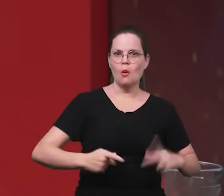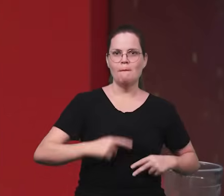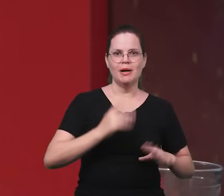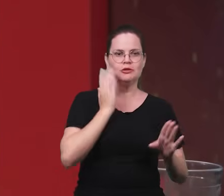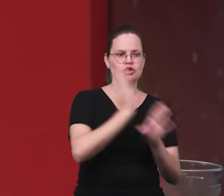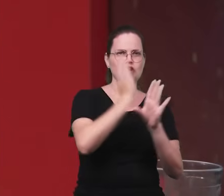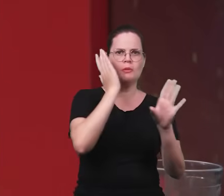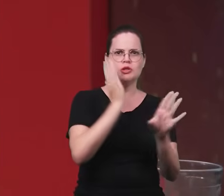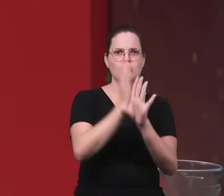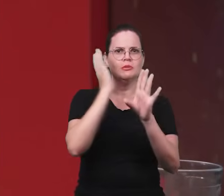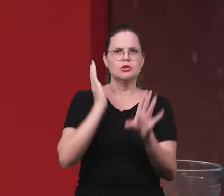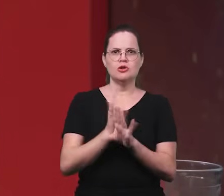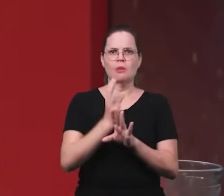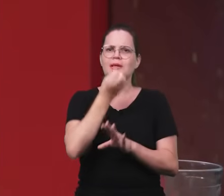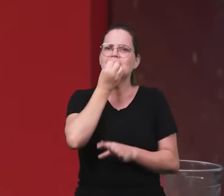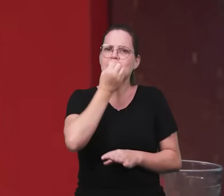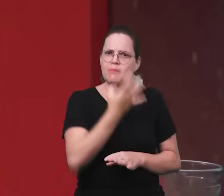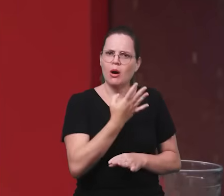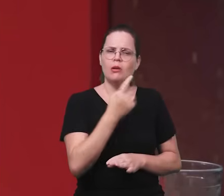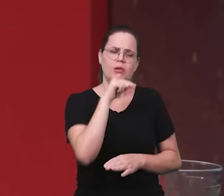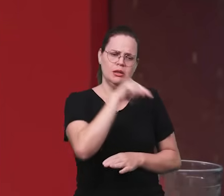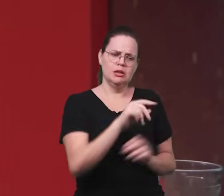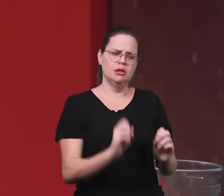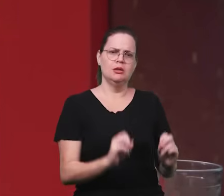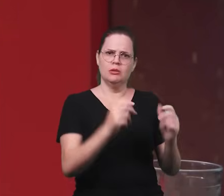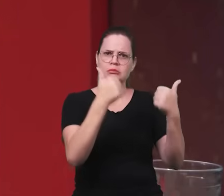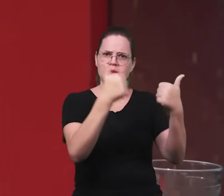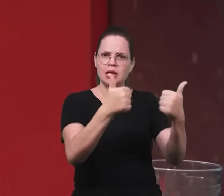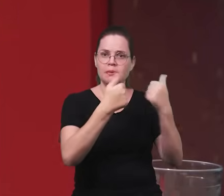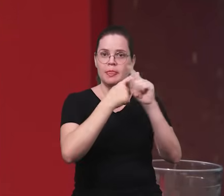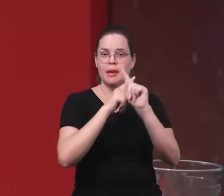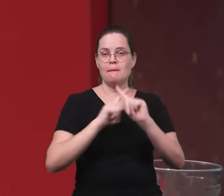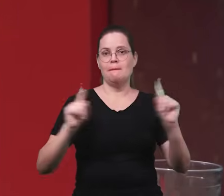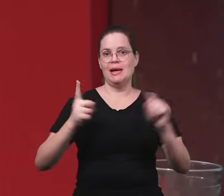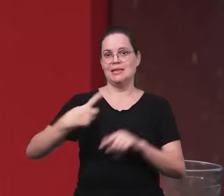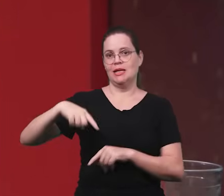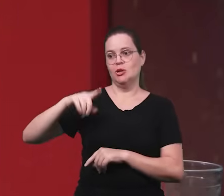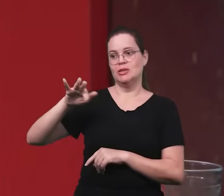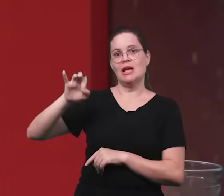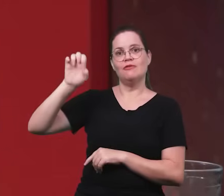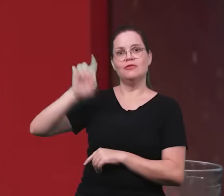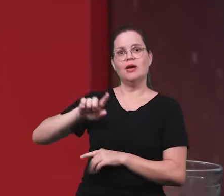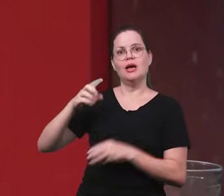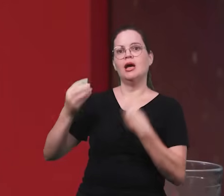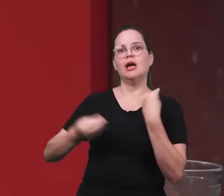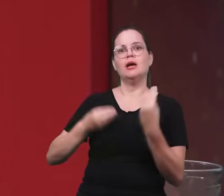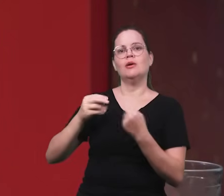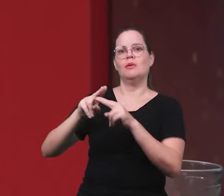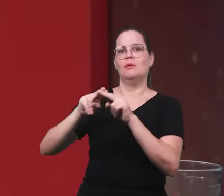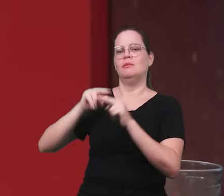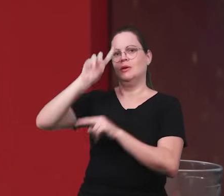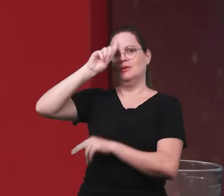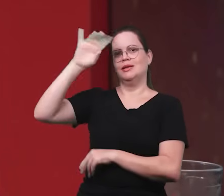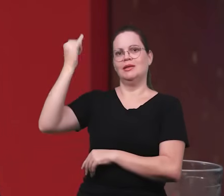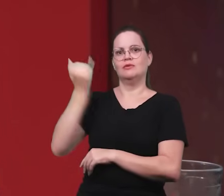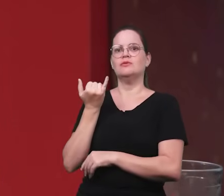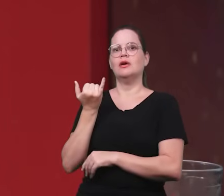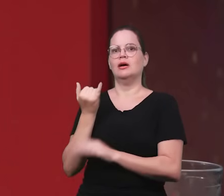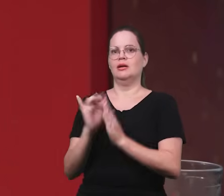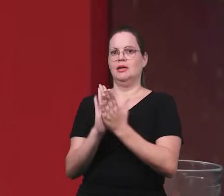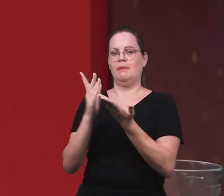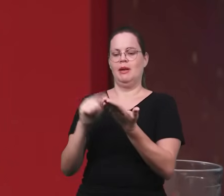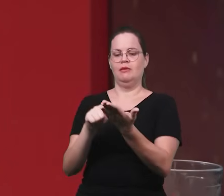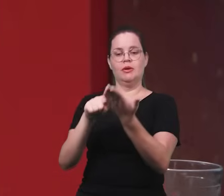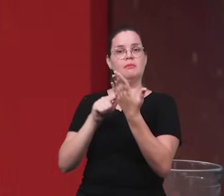salutar. Mas a nossa fé, ela vem pela palavra do Senhor. Porque a palavra do Senhor é que